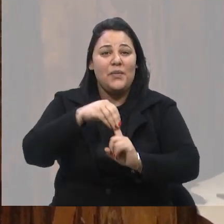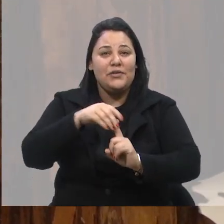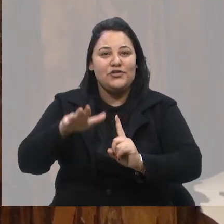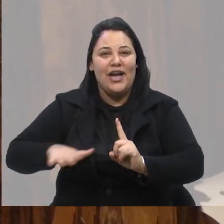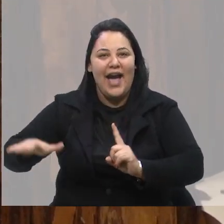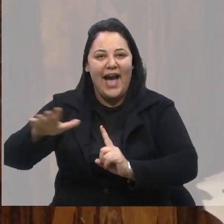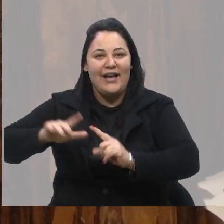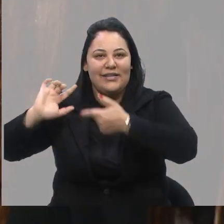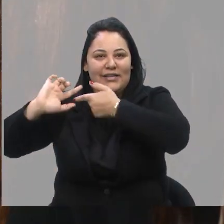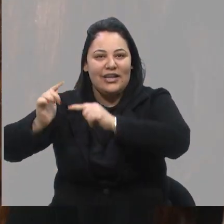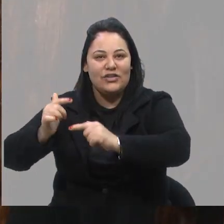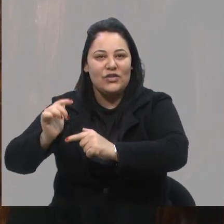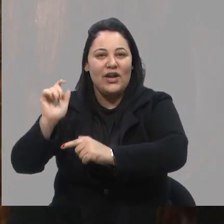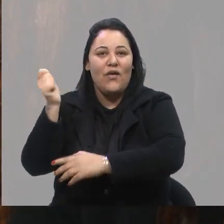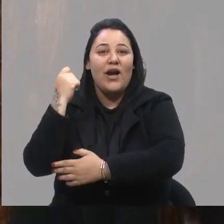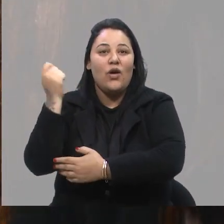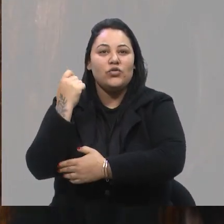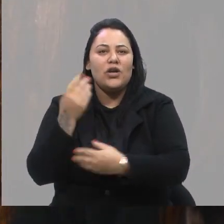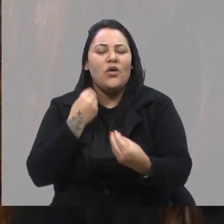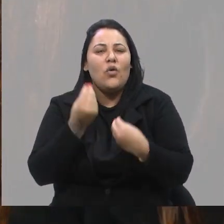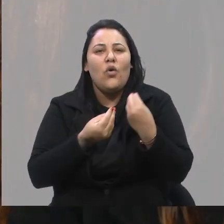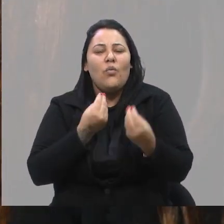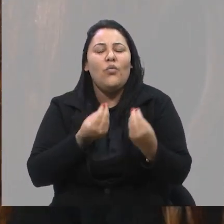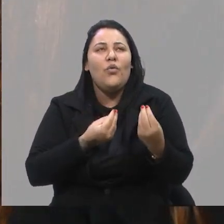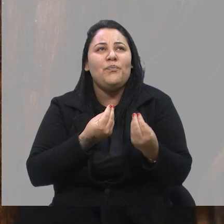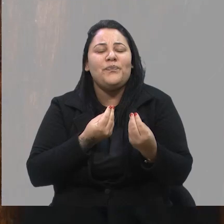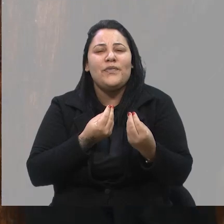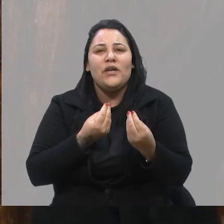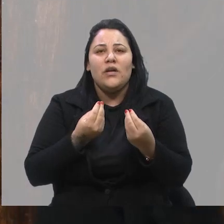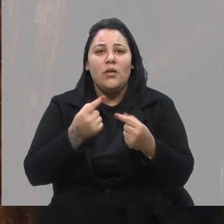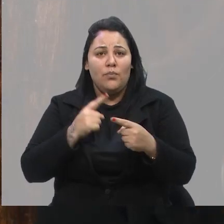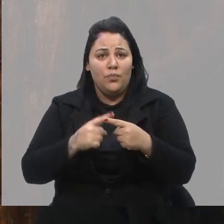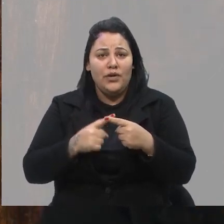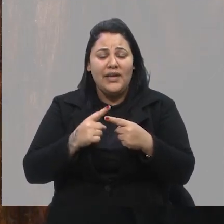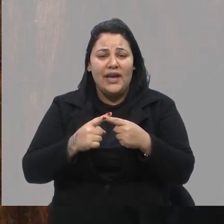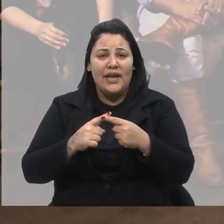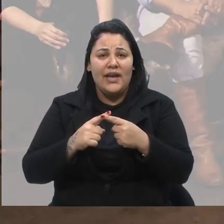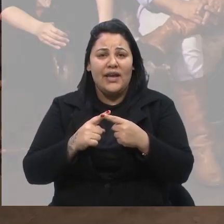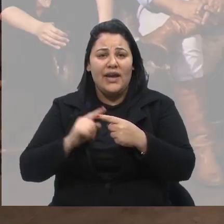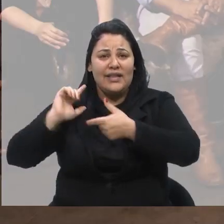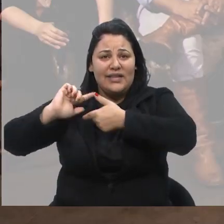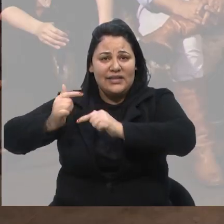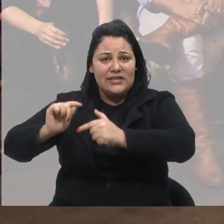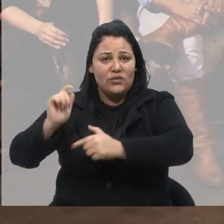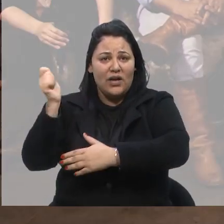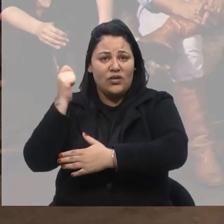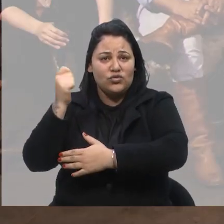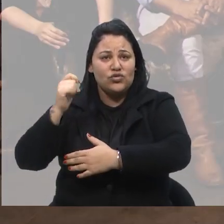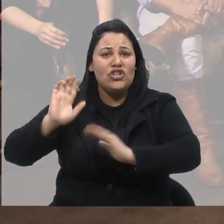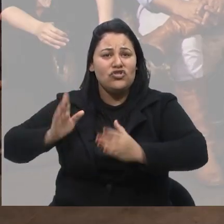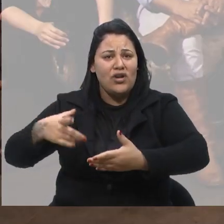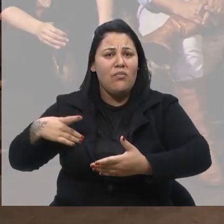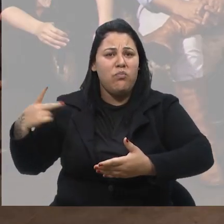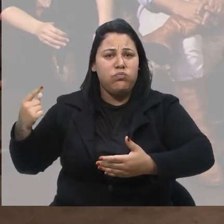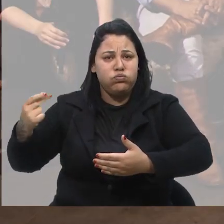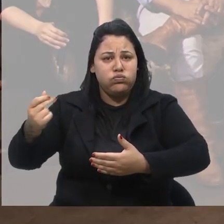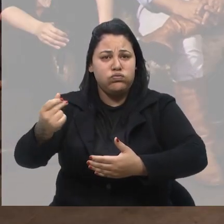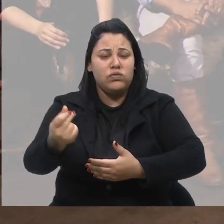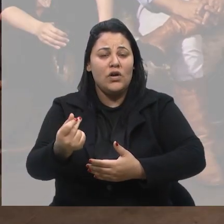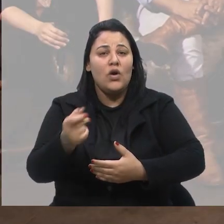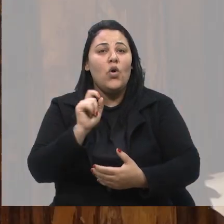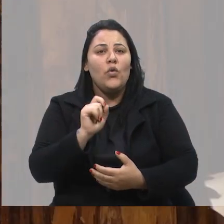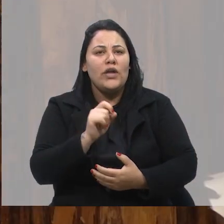dedica, como é que ele faz com que... Porque o nativismo existe há muitos anos. O que faz tu,